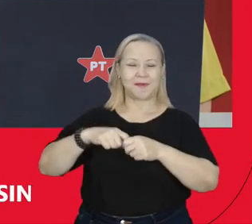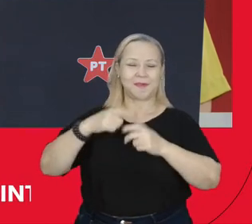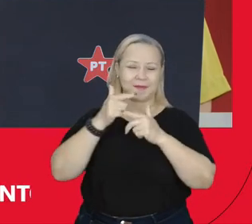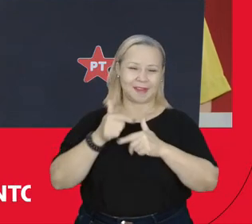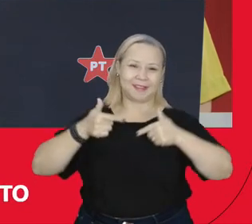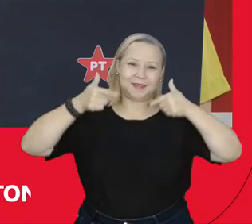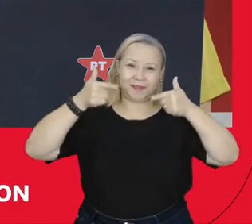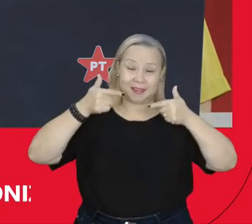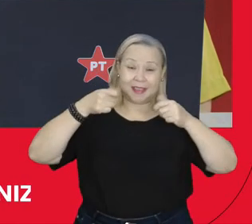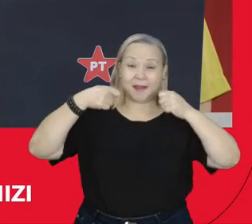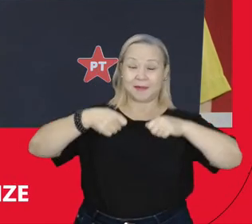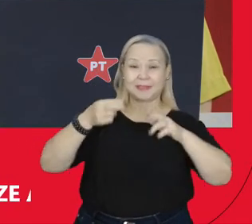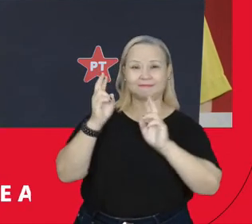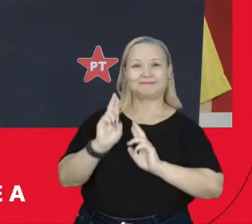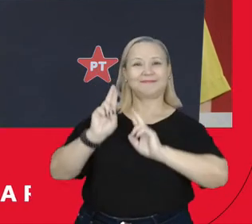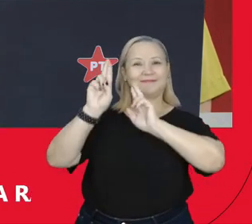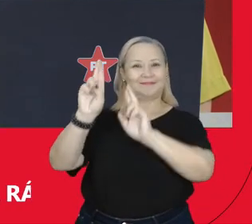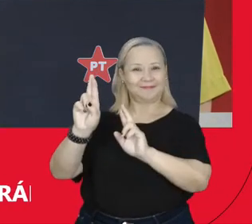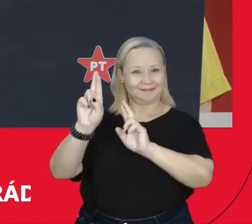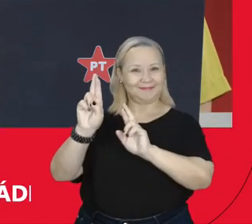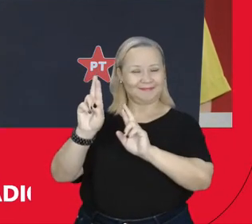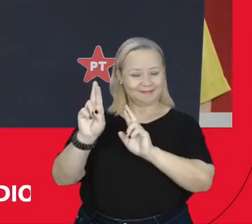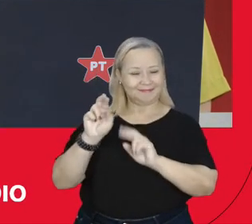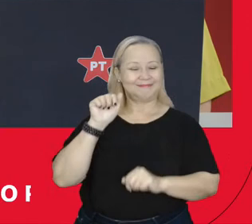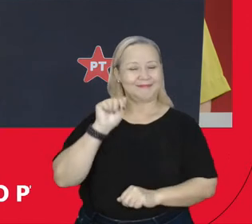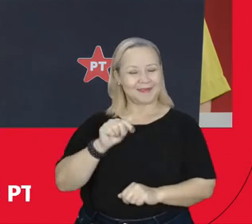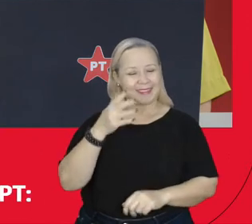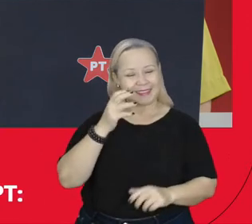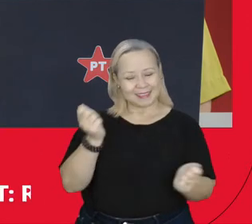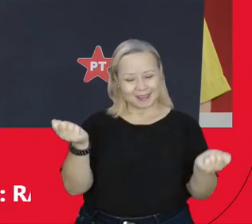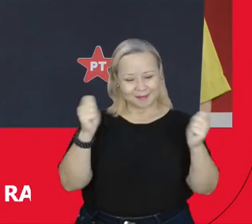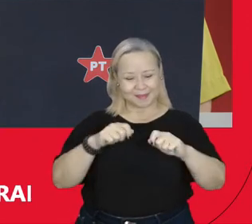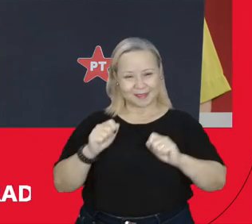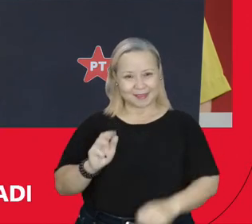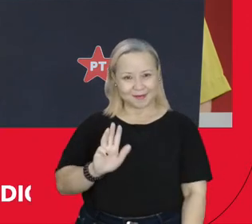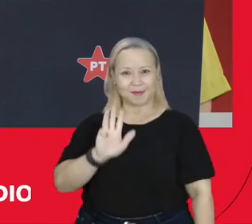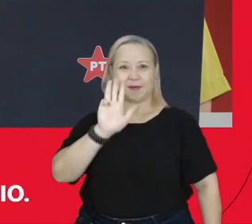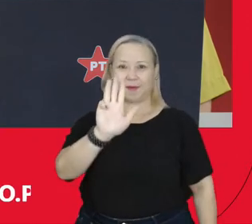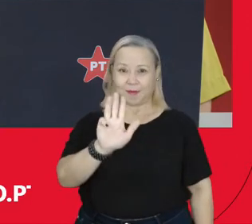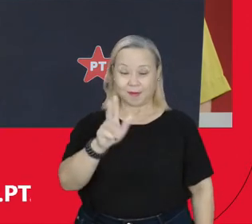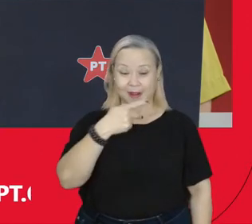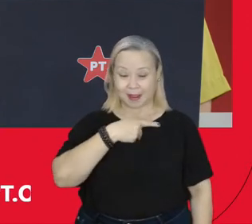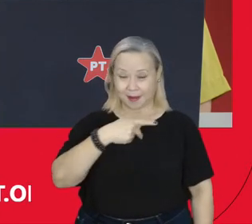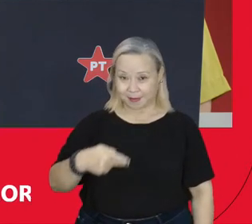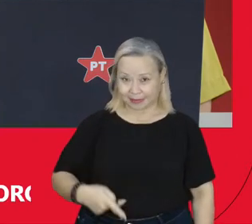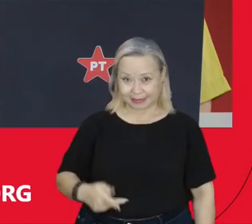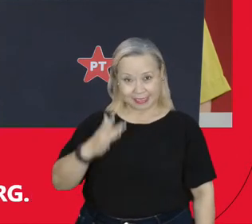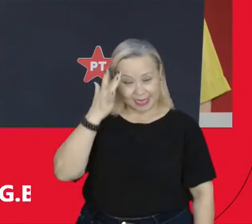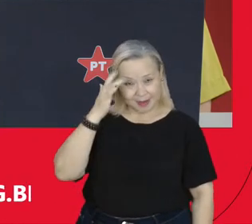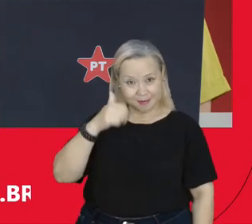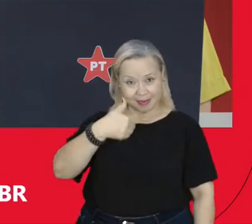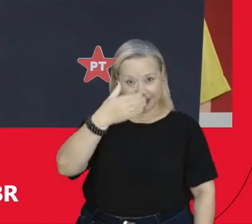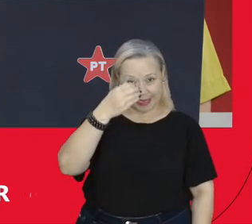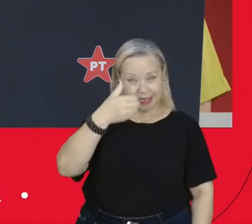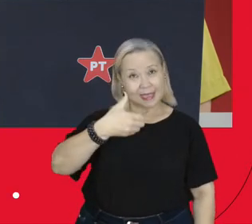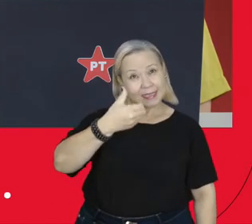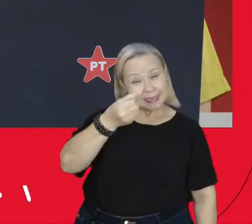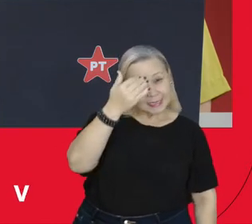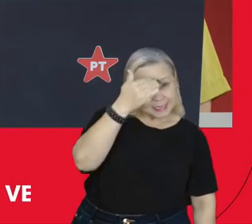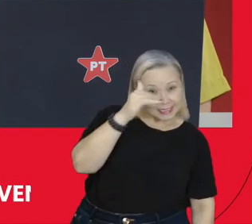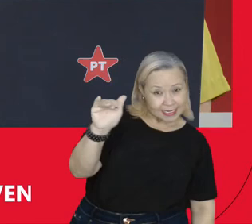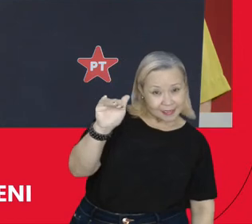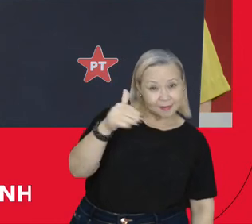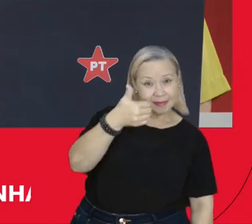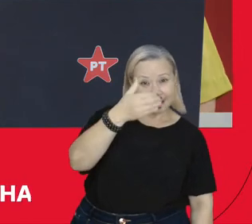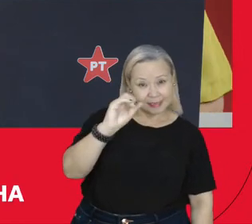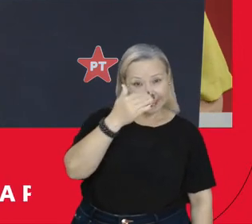Nós temos que esperançar, e isso só é possível com Luiz Inácio Lula da Silva, presidente. Amanhã, às 10h30, no